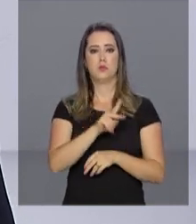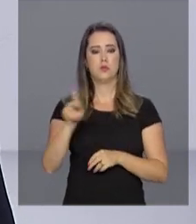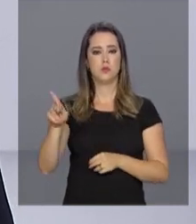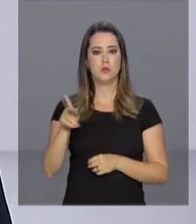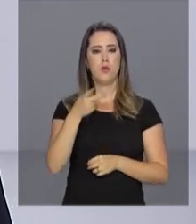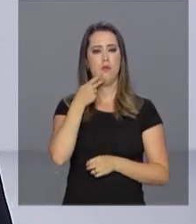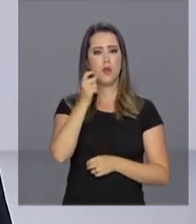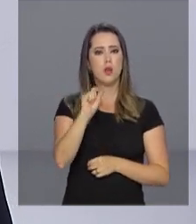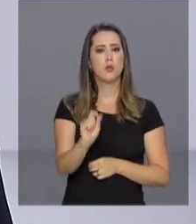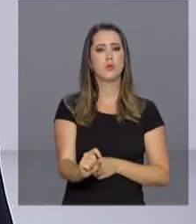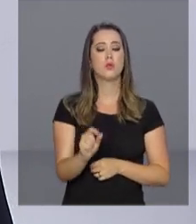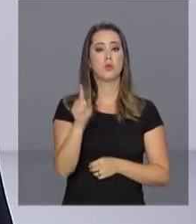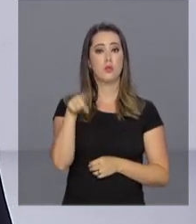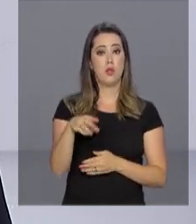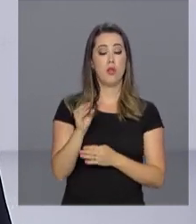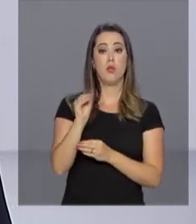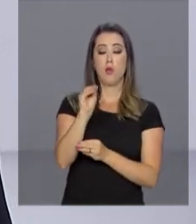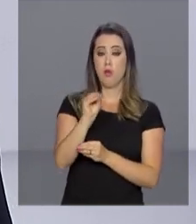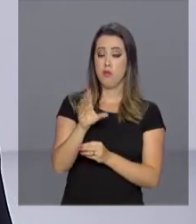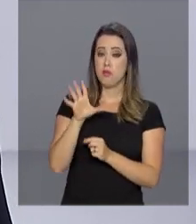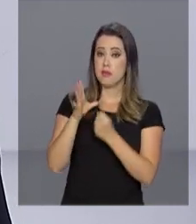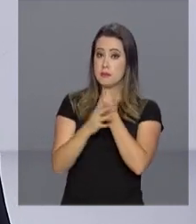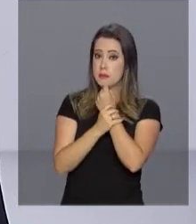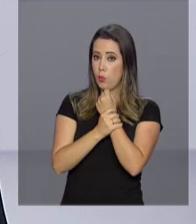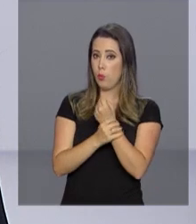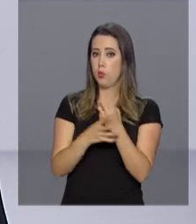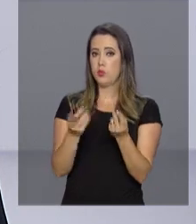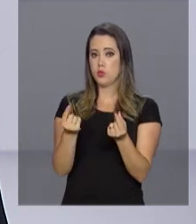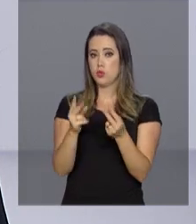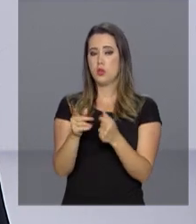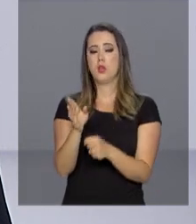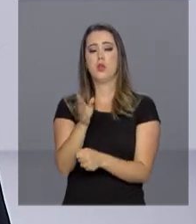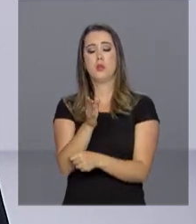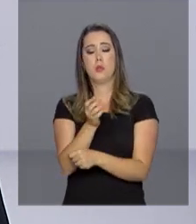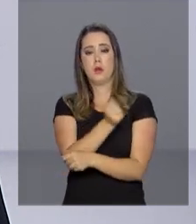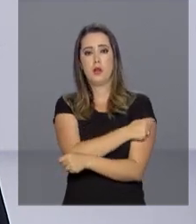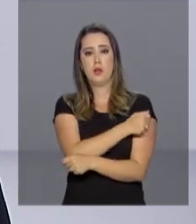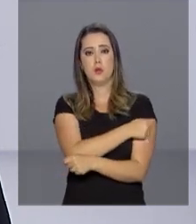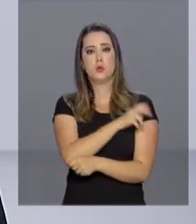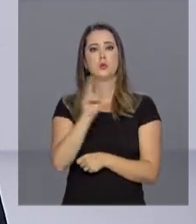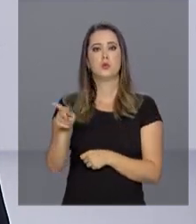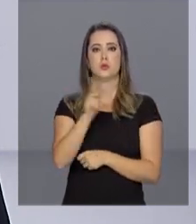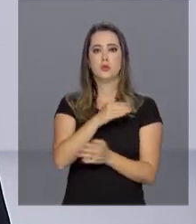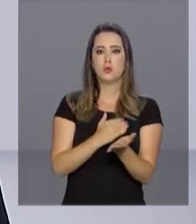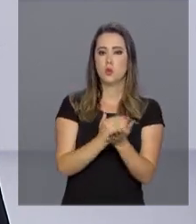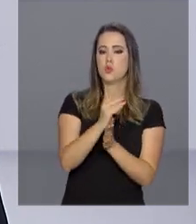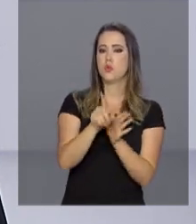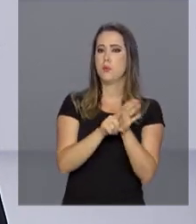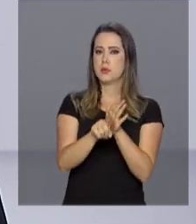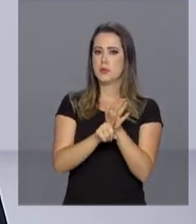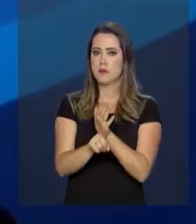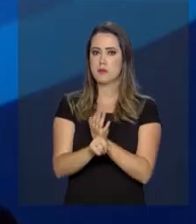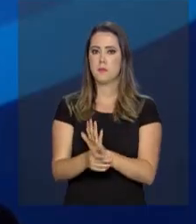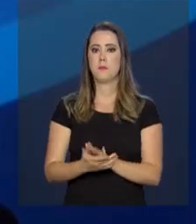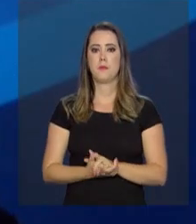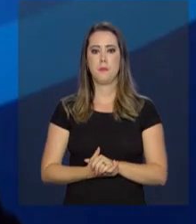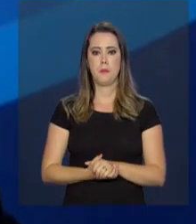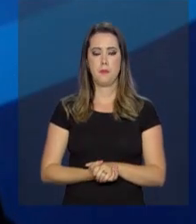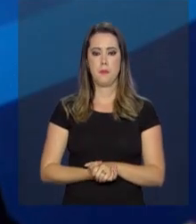presidente sinalizou que serão garantidos recursos para estudantes e professores darem continuidade à pesquisa